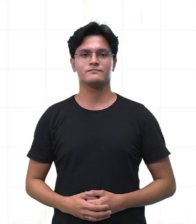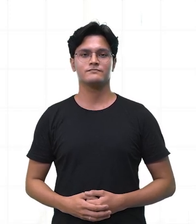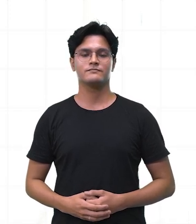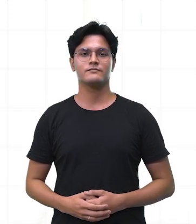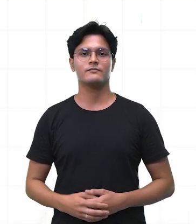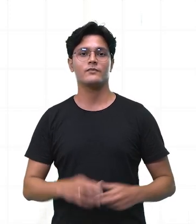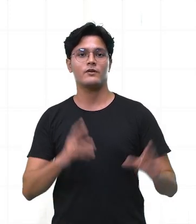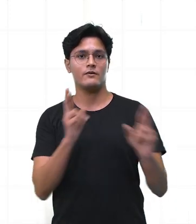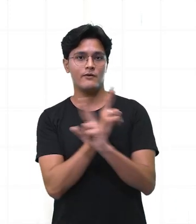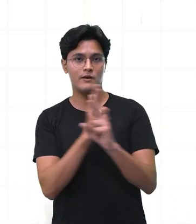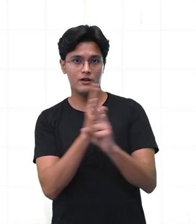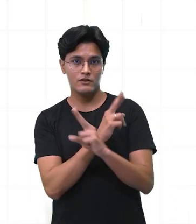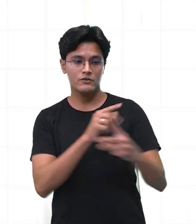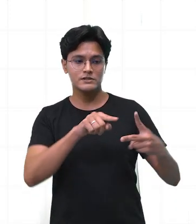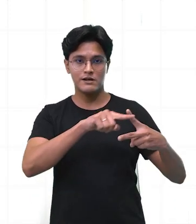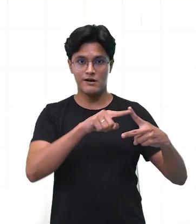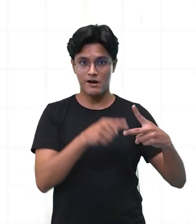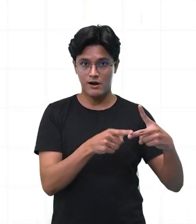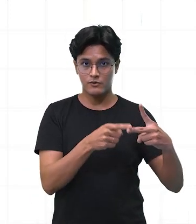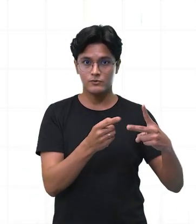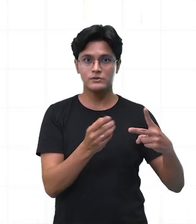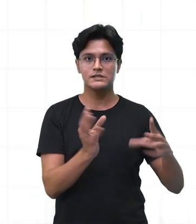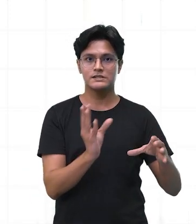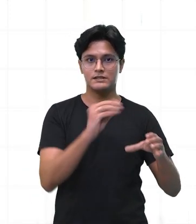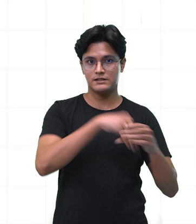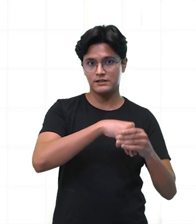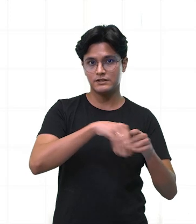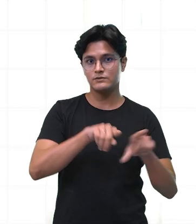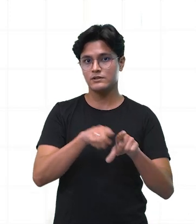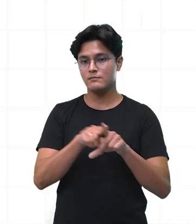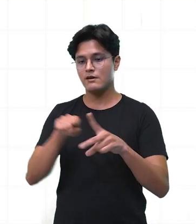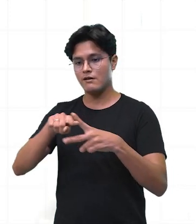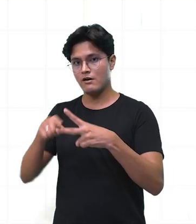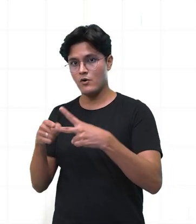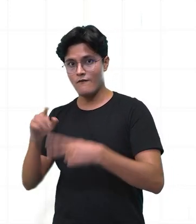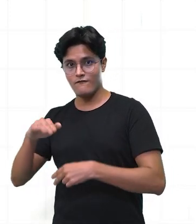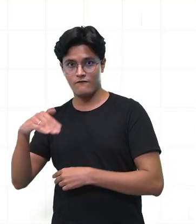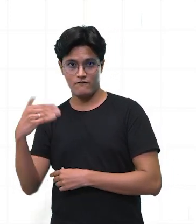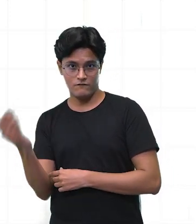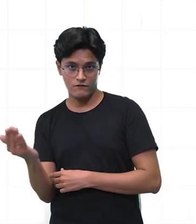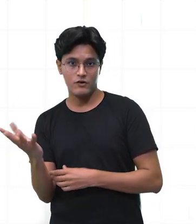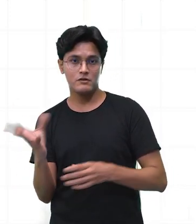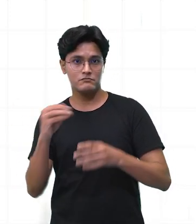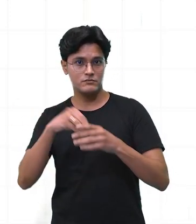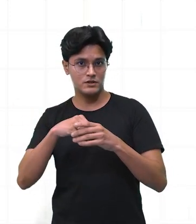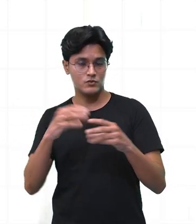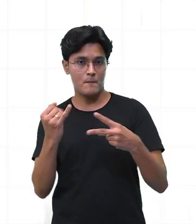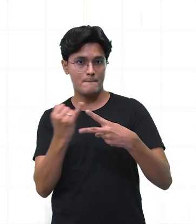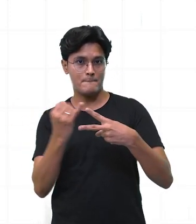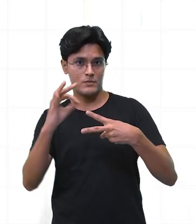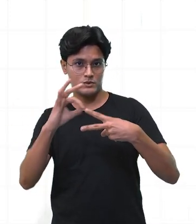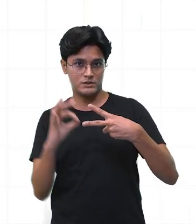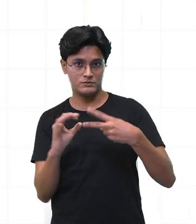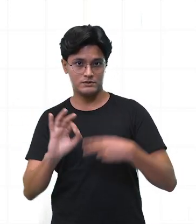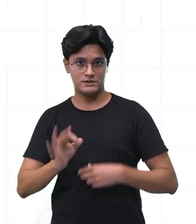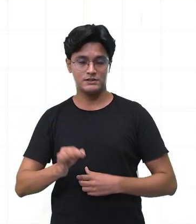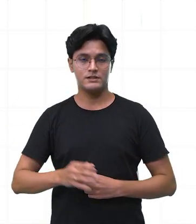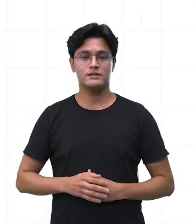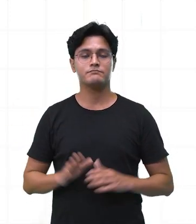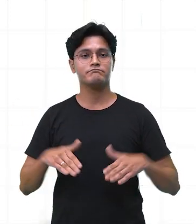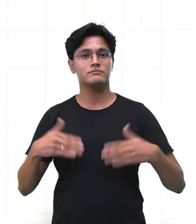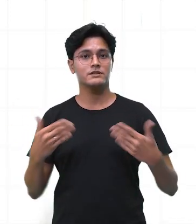Relações entre ângulos internos e externos de polígonos. Então, um